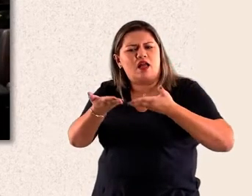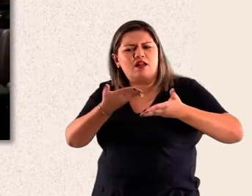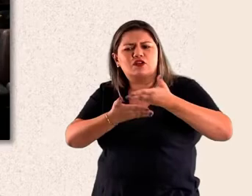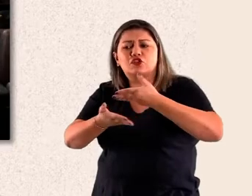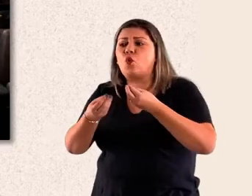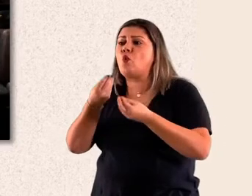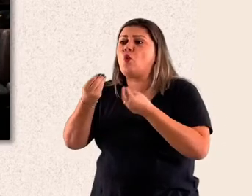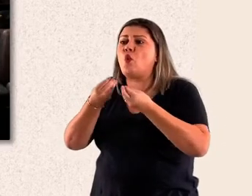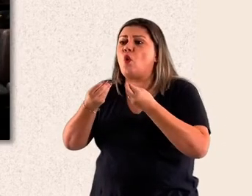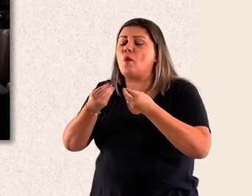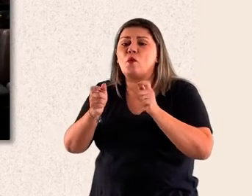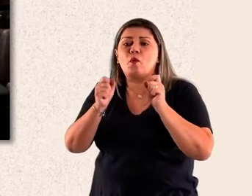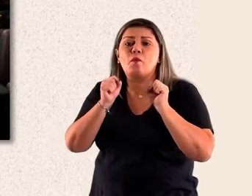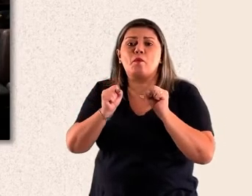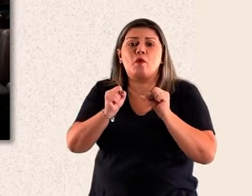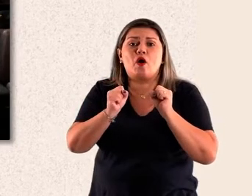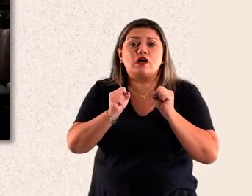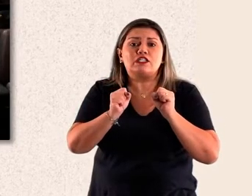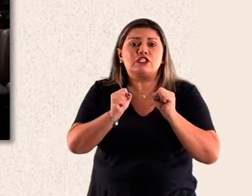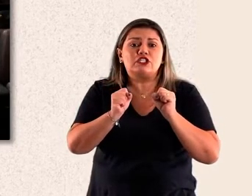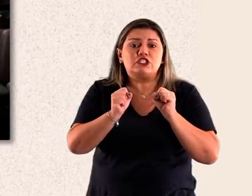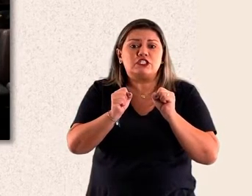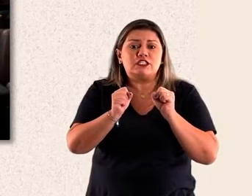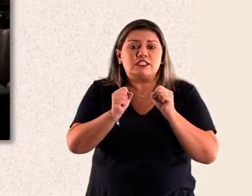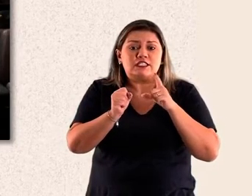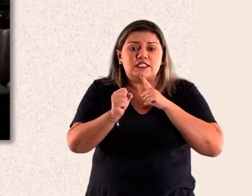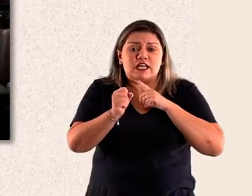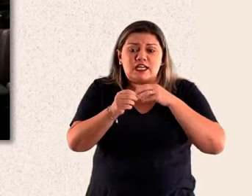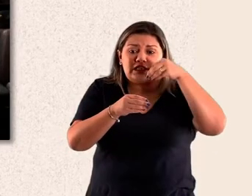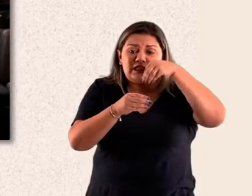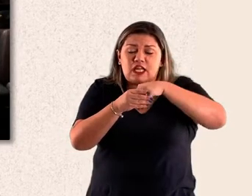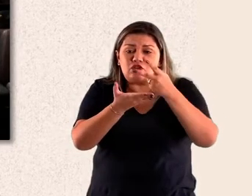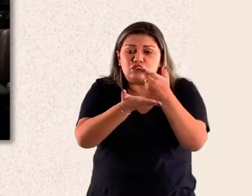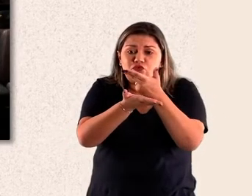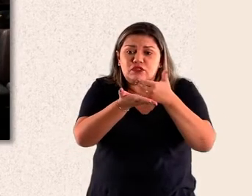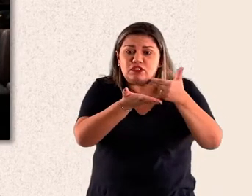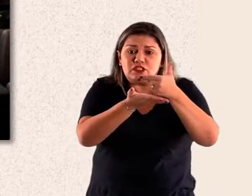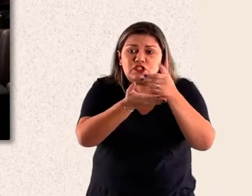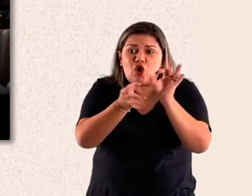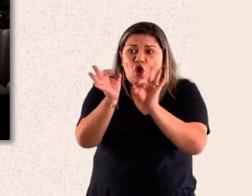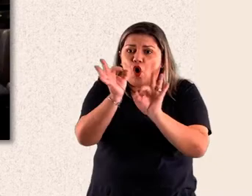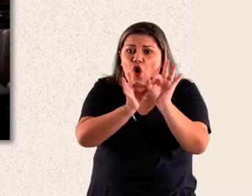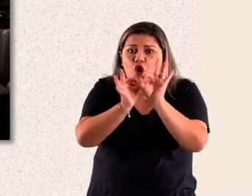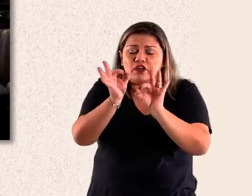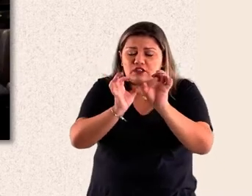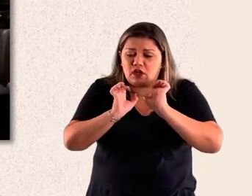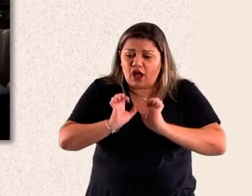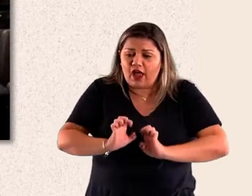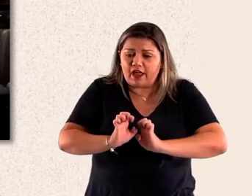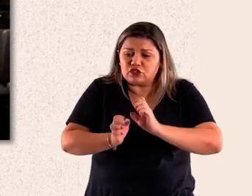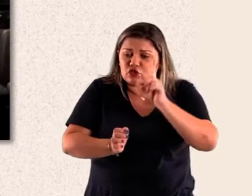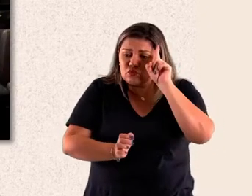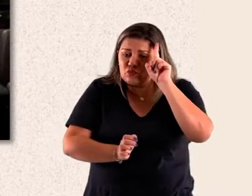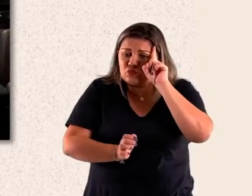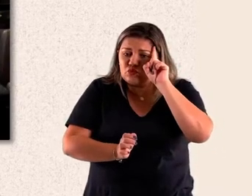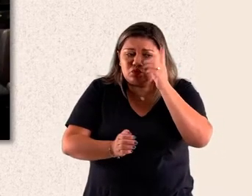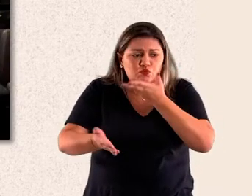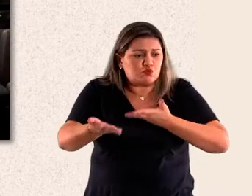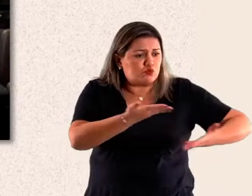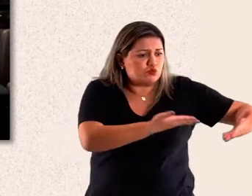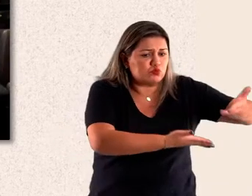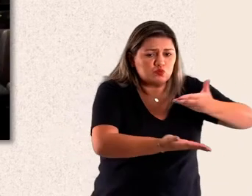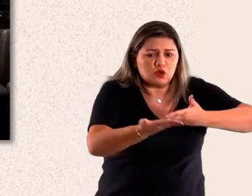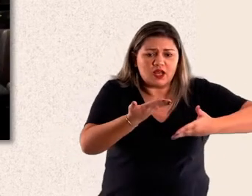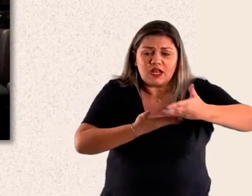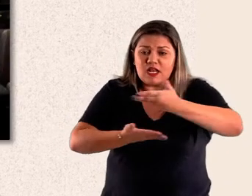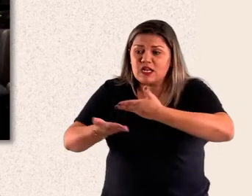interferir um desenho organizacional da nossa organização da nossa ética do dia a dia de darmos uns com os outros